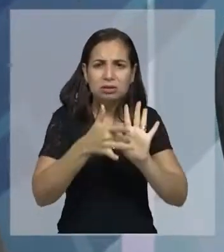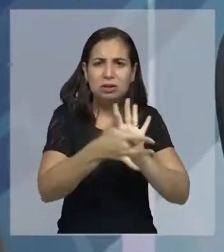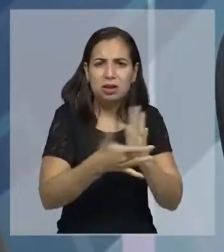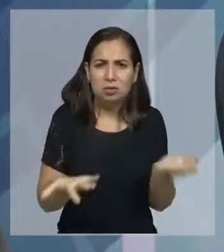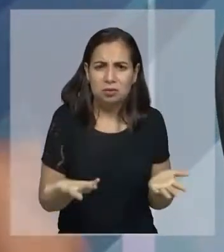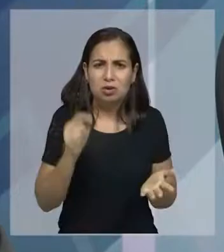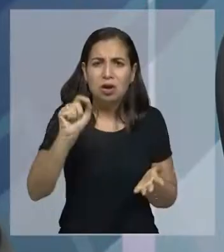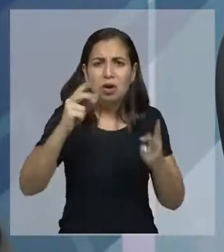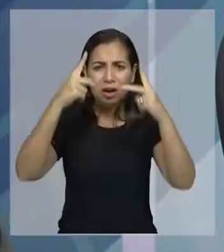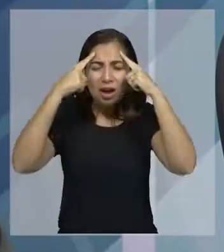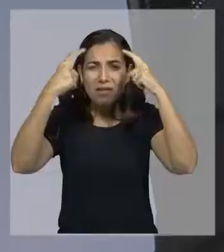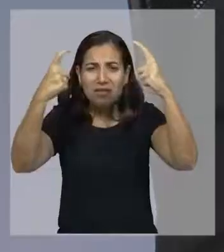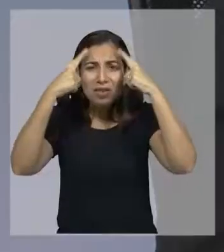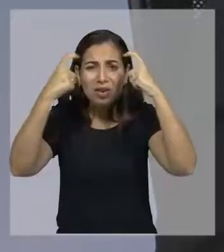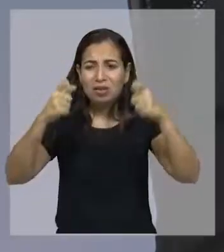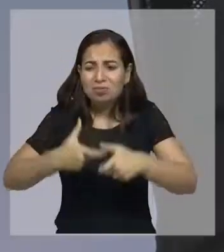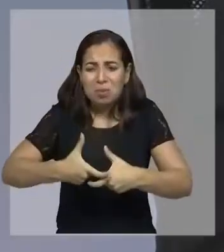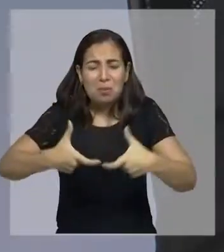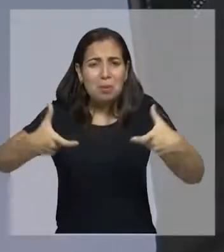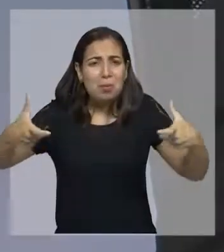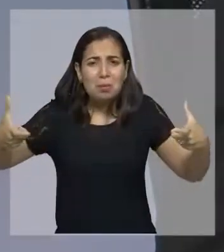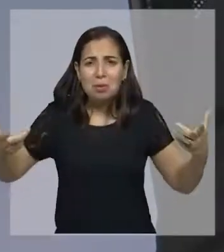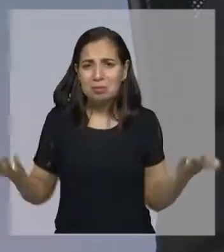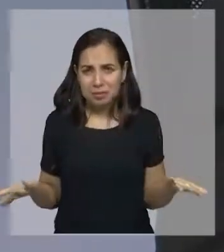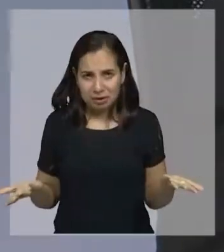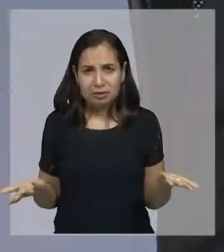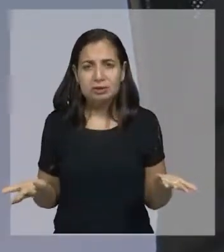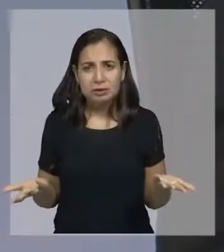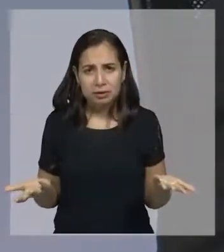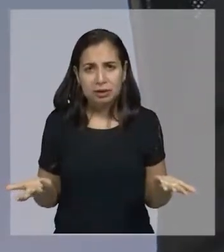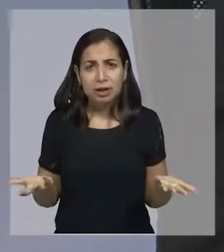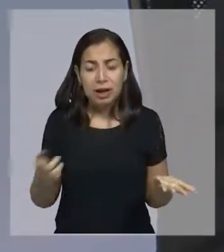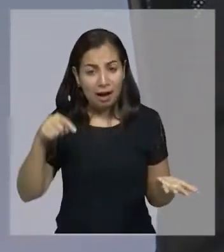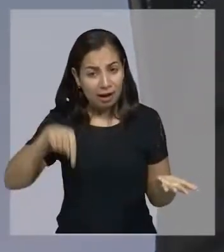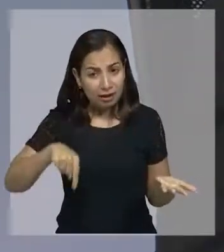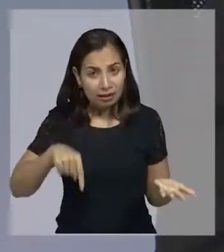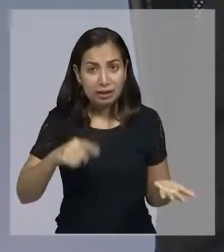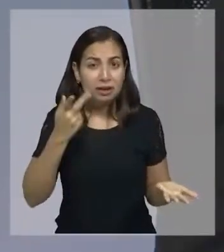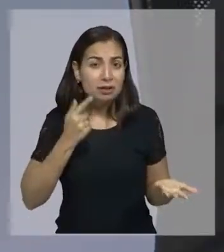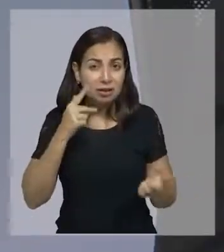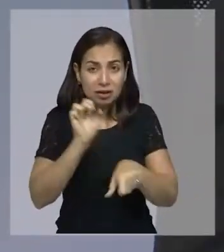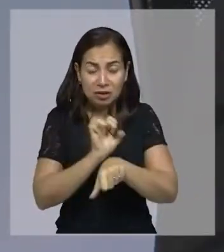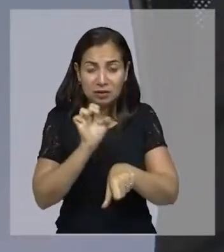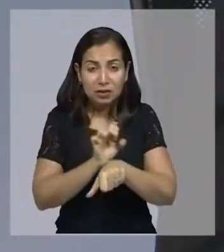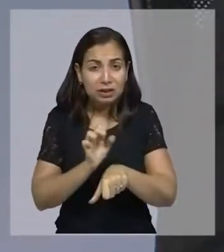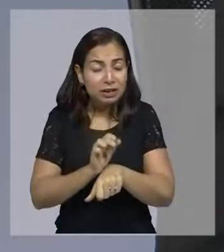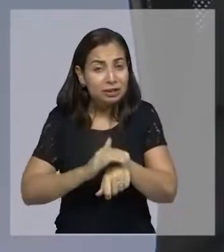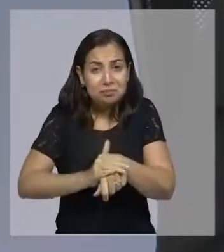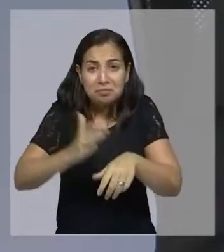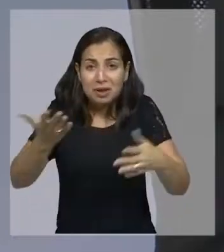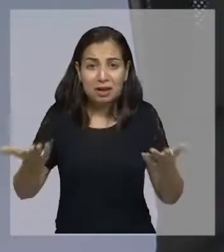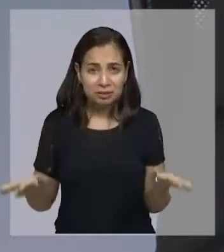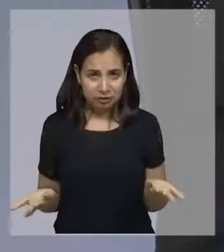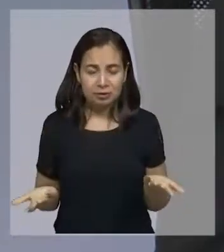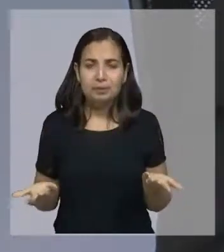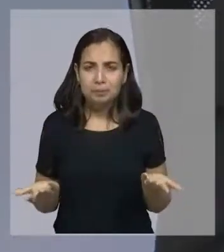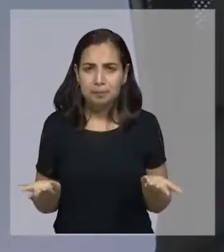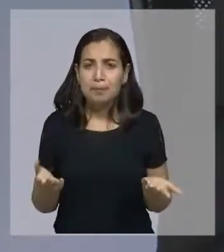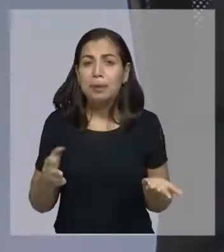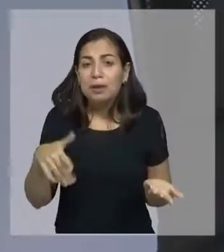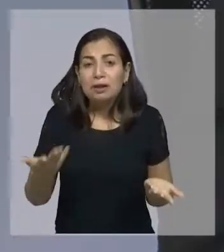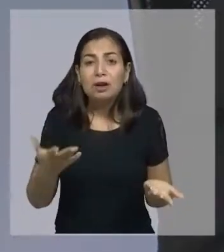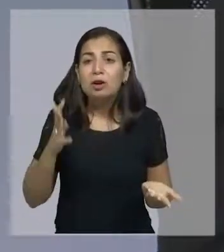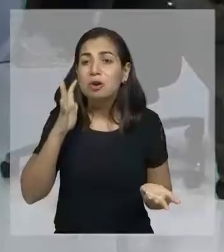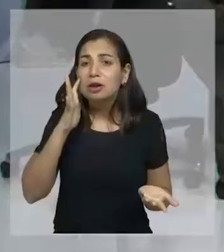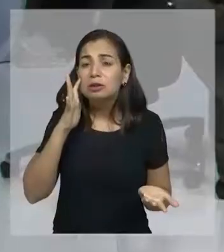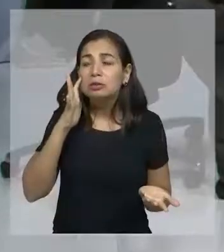Ceará, em Fortaleza, aí, doutor, eu quero ver quem vai frear o povo. Porque fora dessa solução, eu não vejo outra. Ô, Clécio,